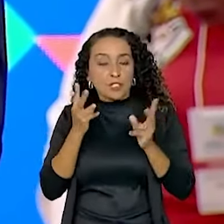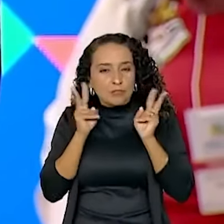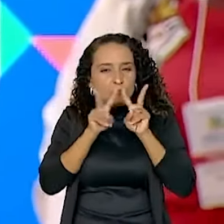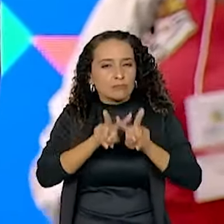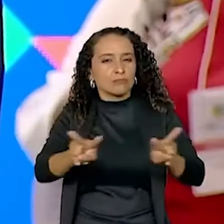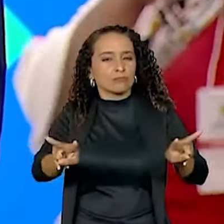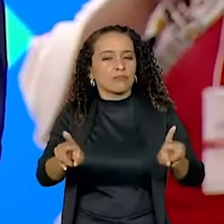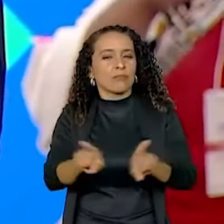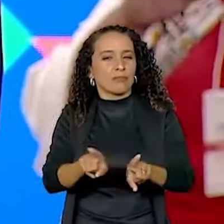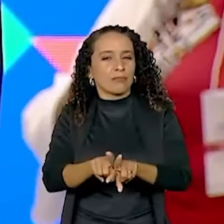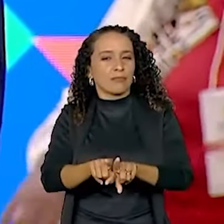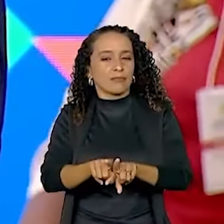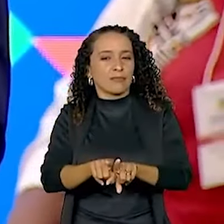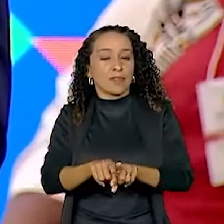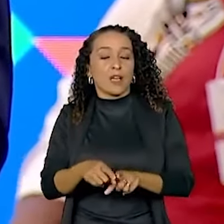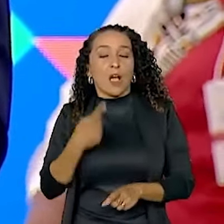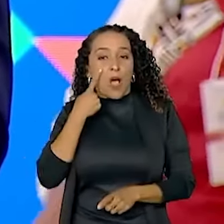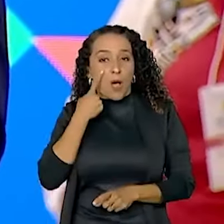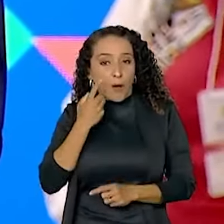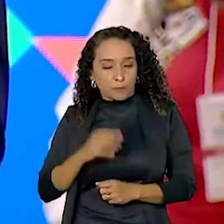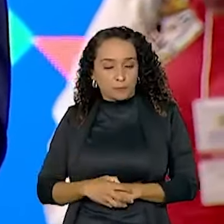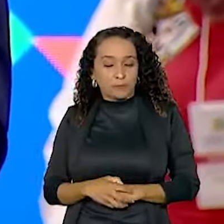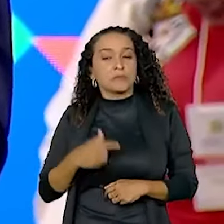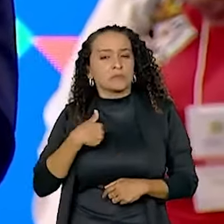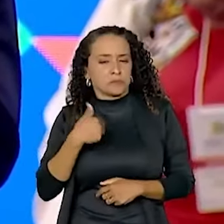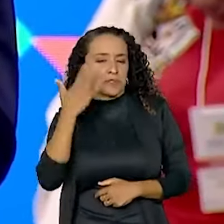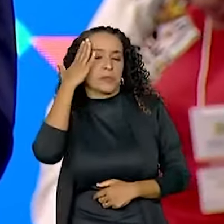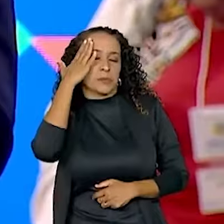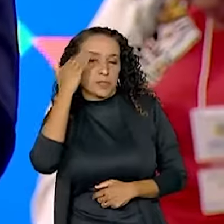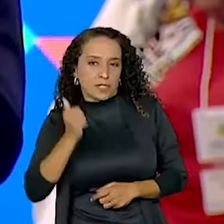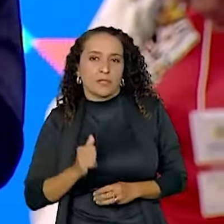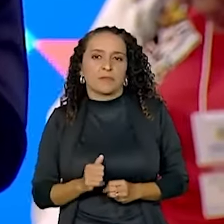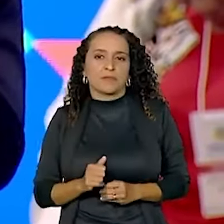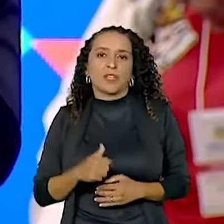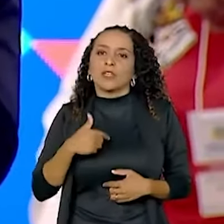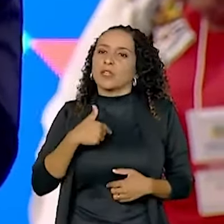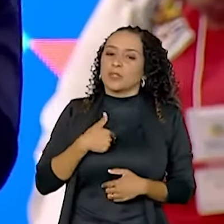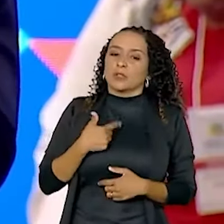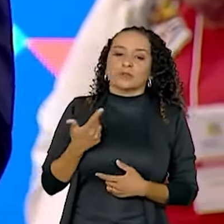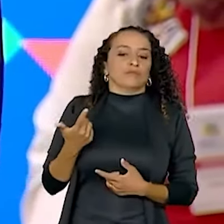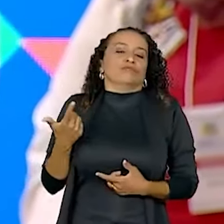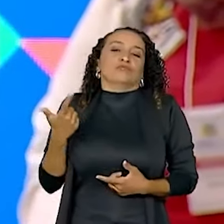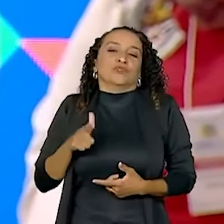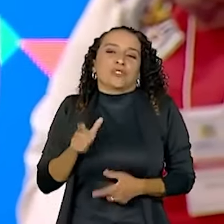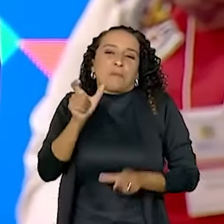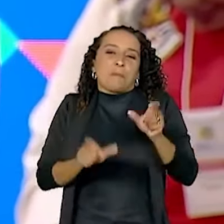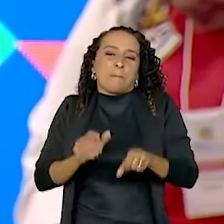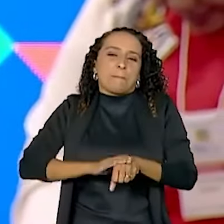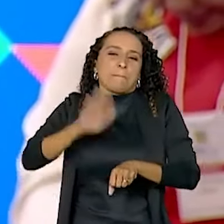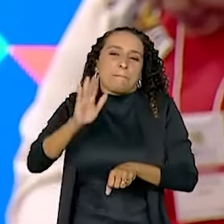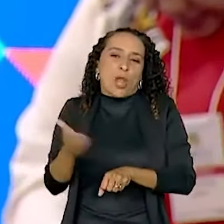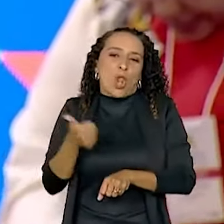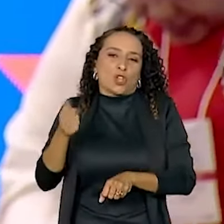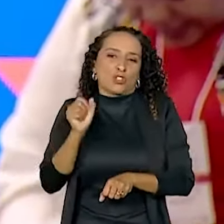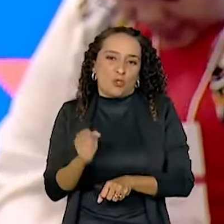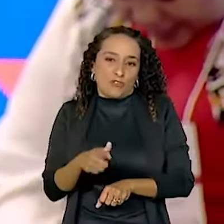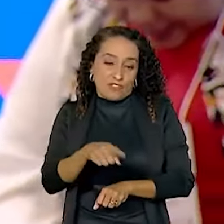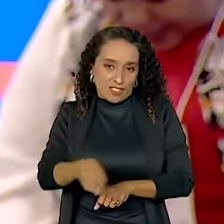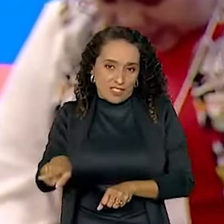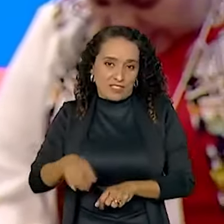de vocês. Olha, eu sei que eu não tenho gente melhor do que vocês. Vocês